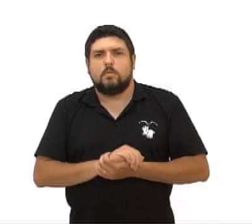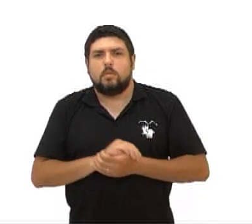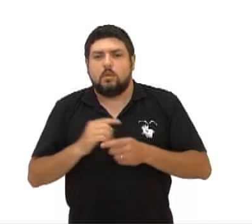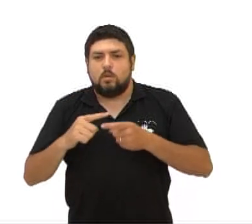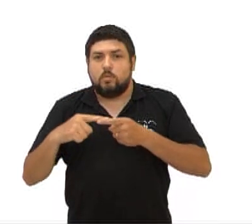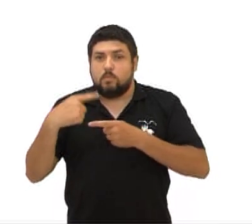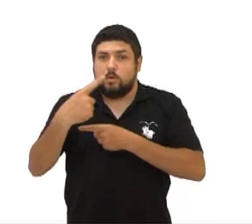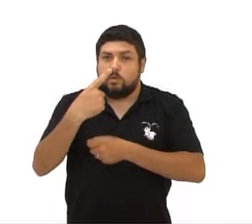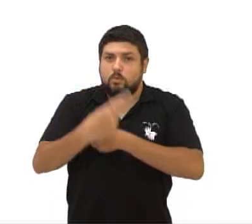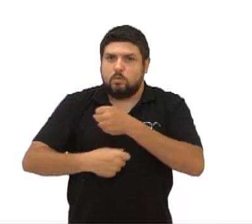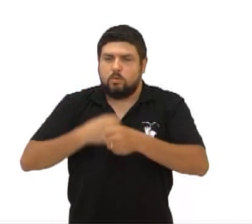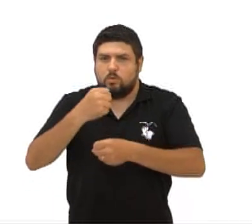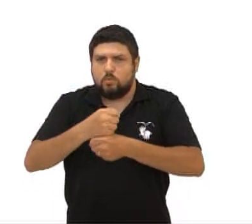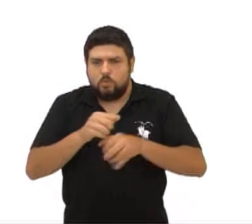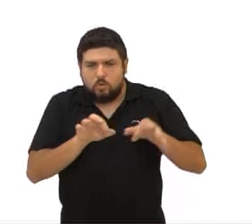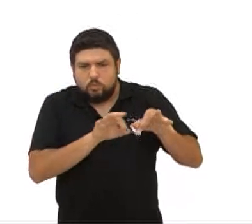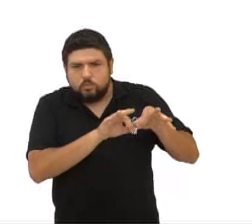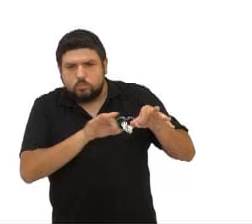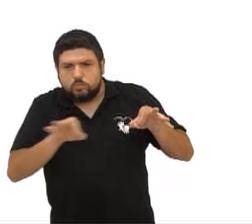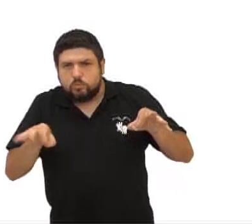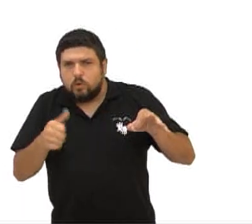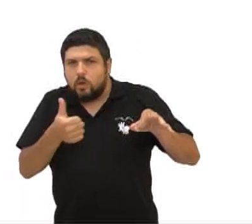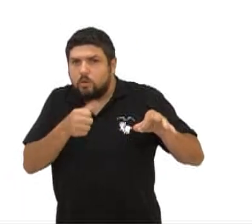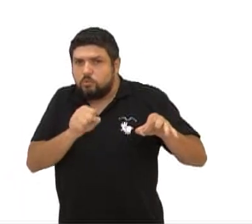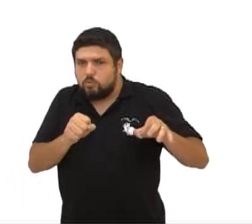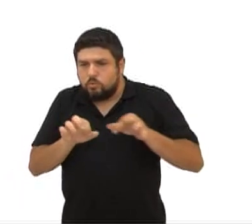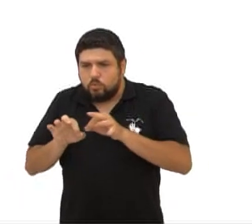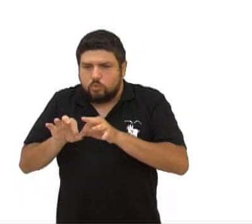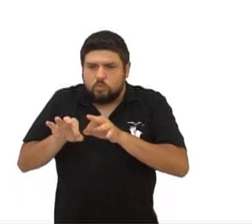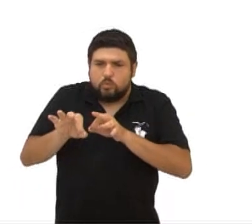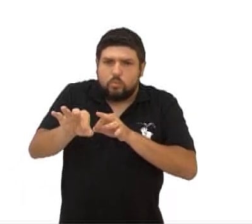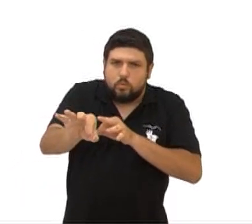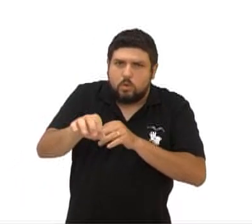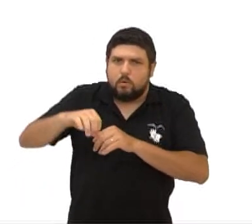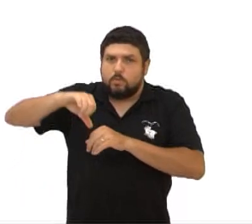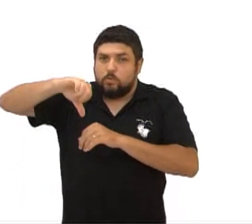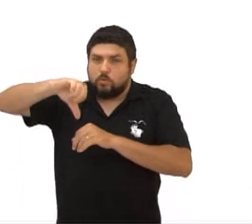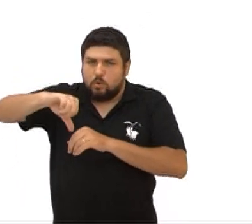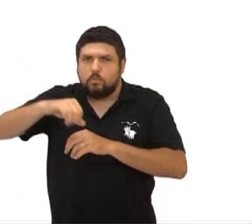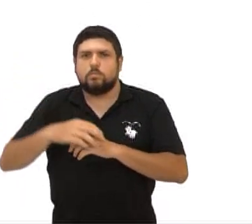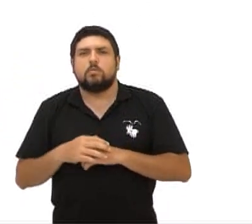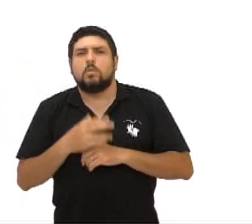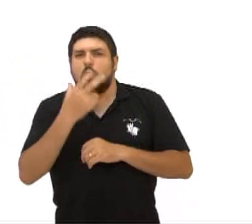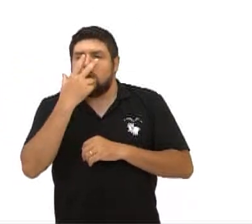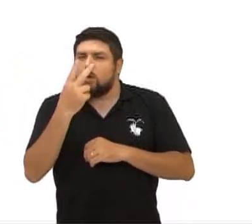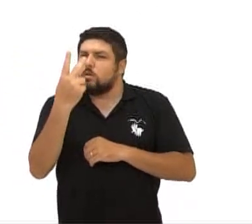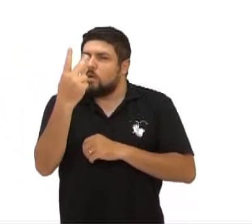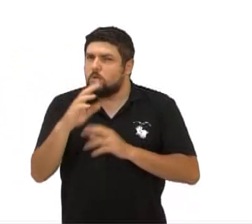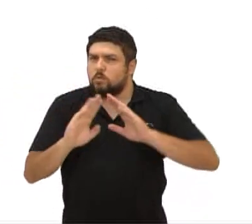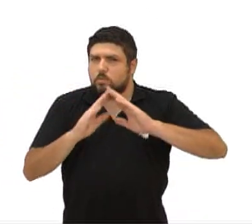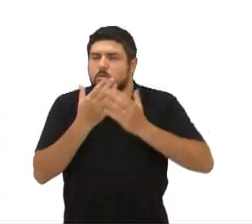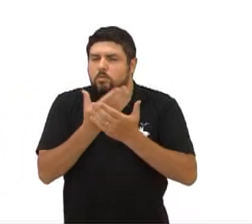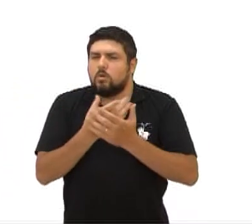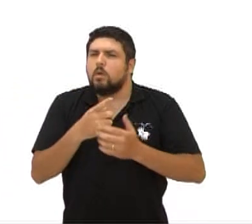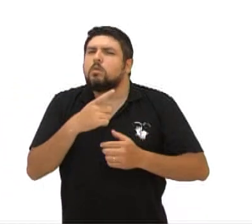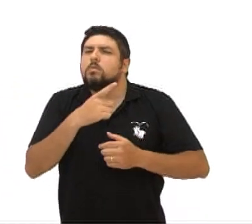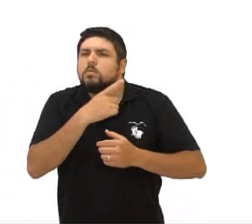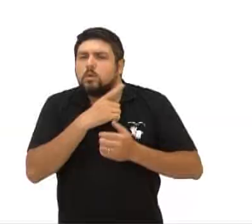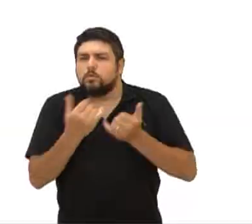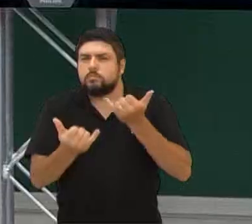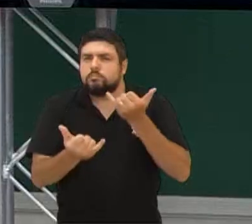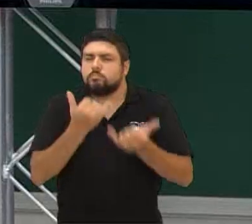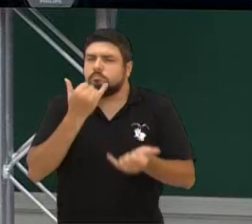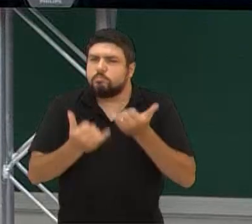da quadra, do 18 por 9, né? Com certeza, na sua escola deve ter uma quadra mais ou menos com